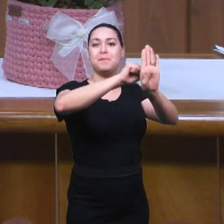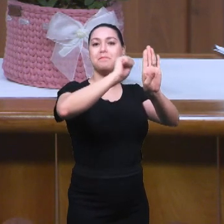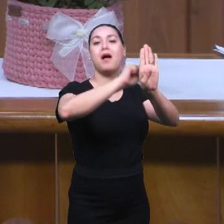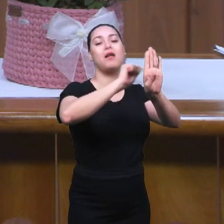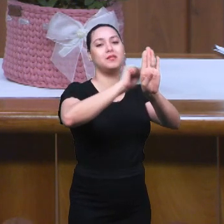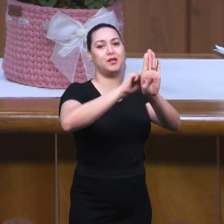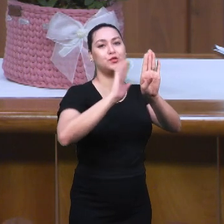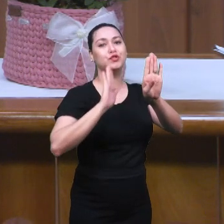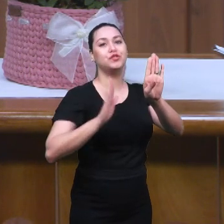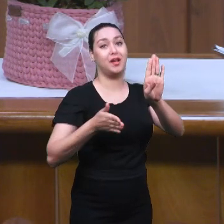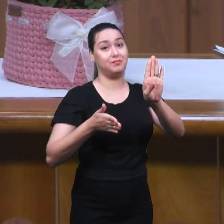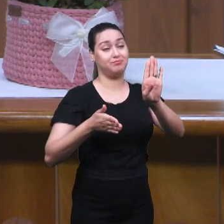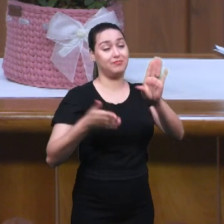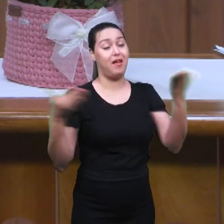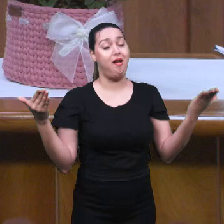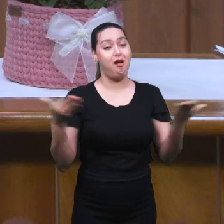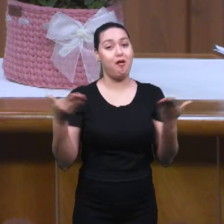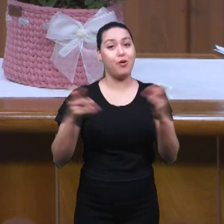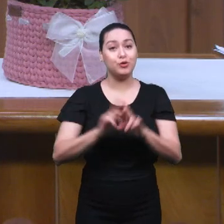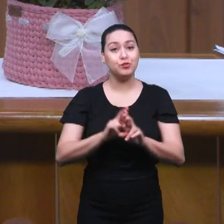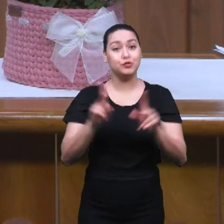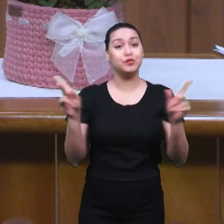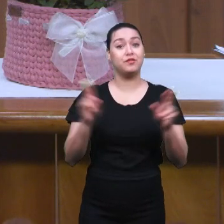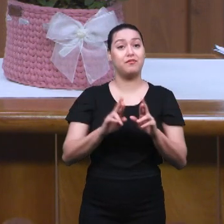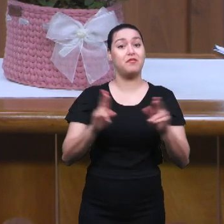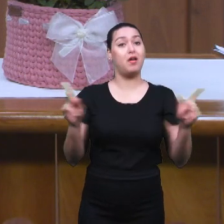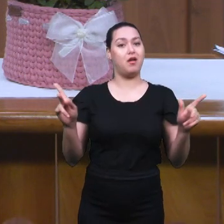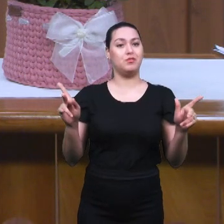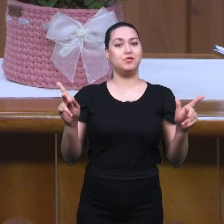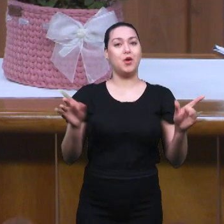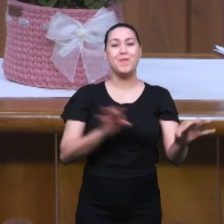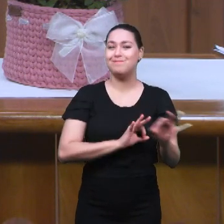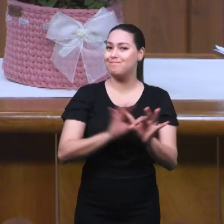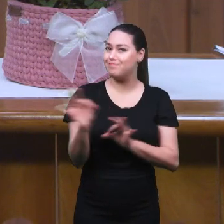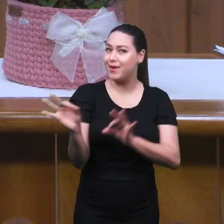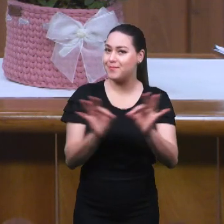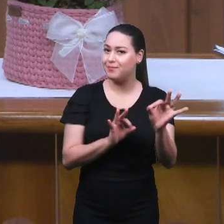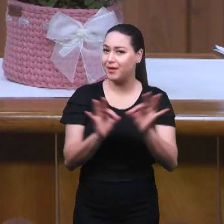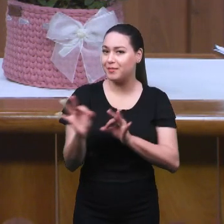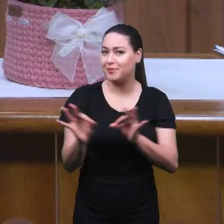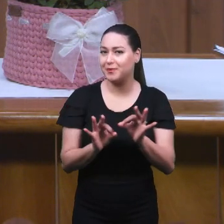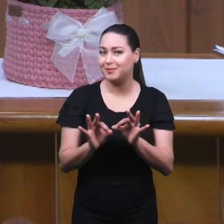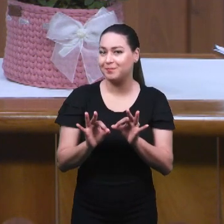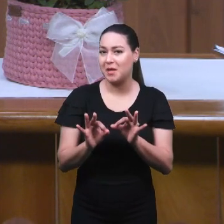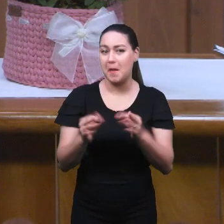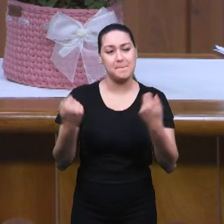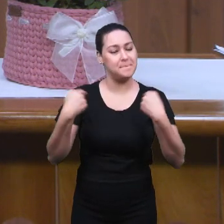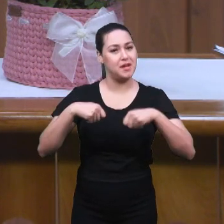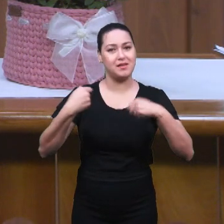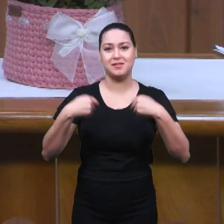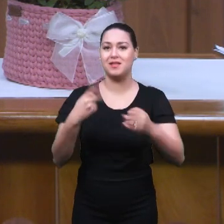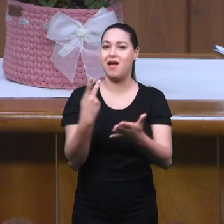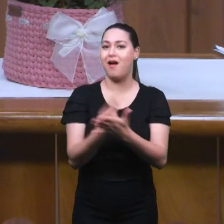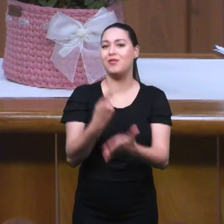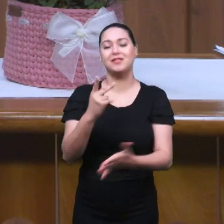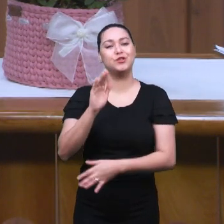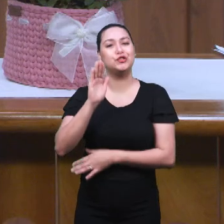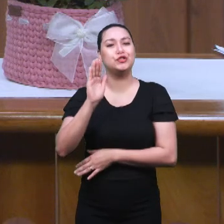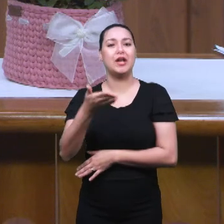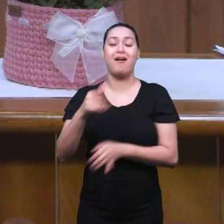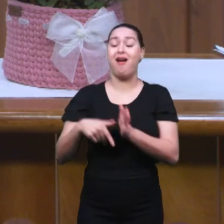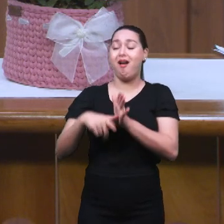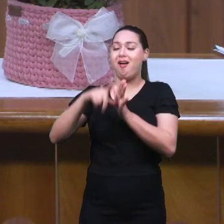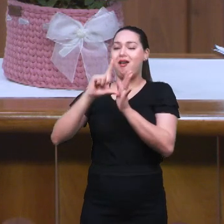diferente. Agora o preparo já tinha que ter sido feito antes.